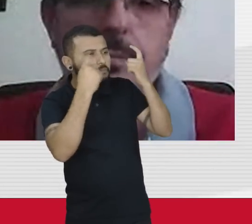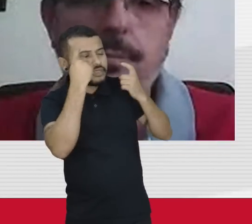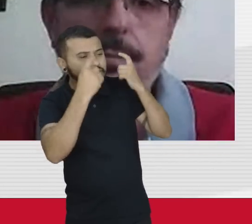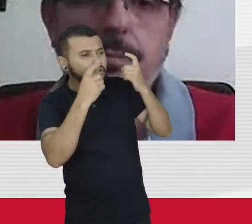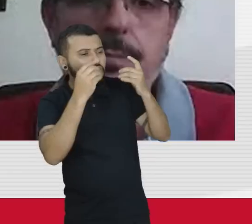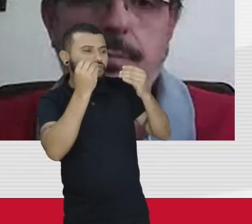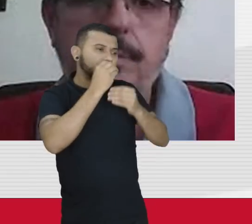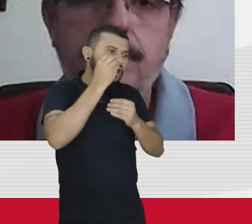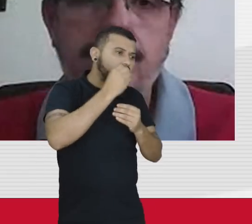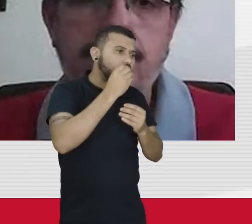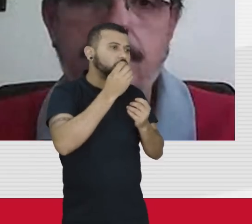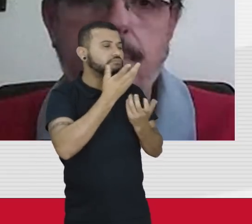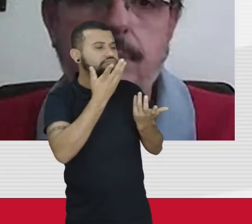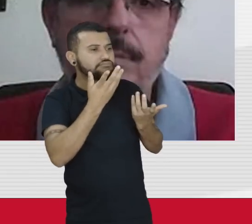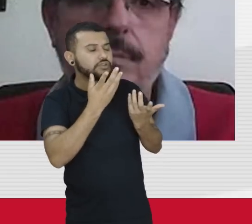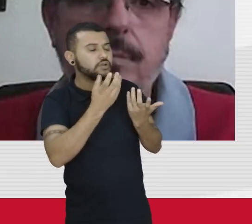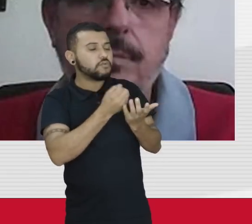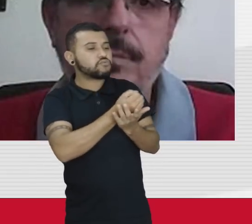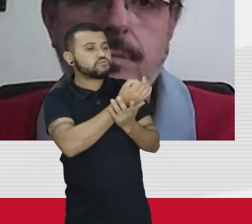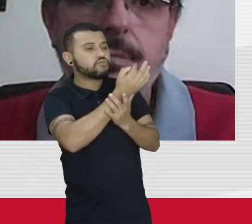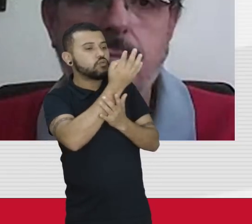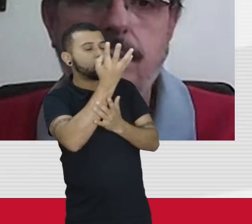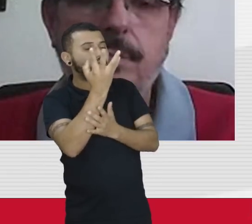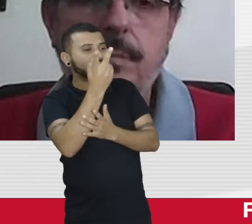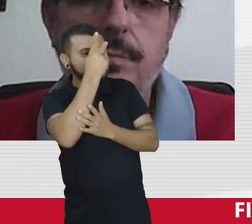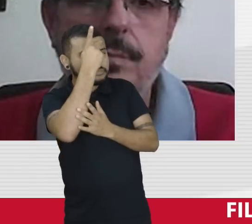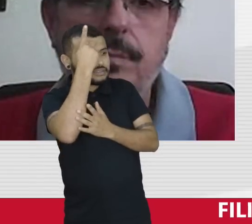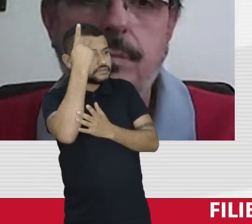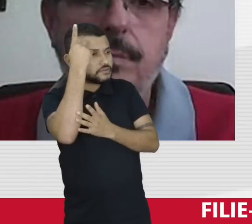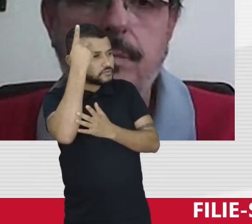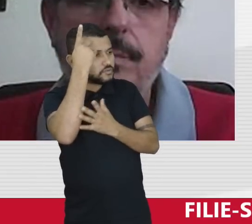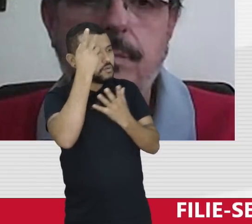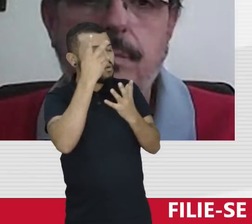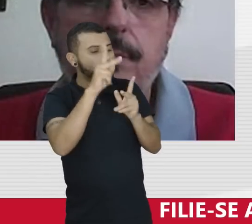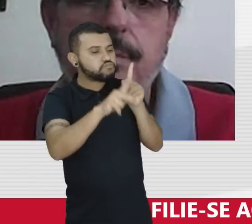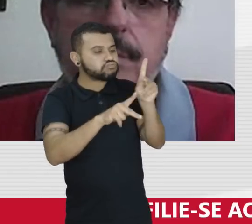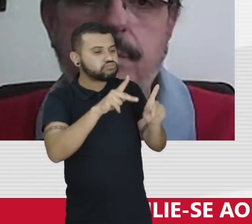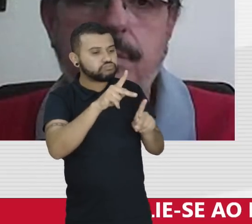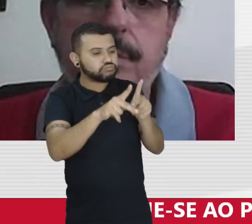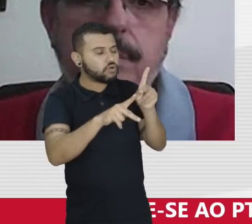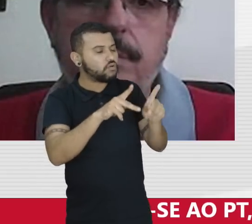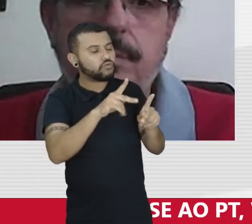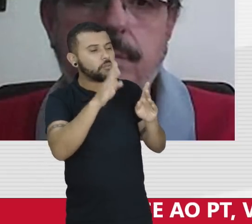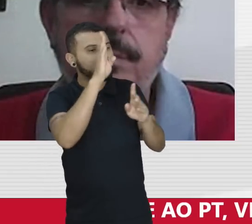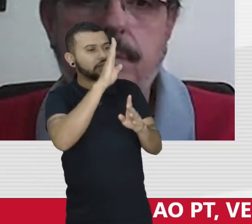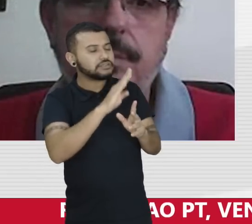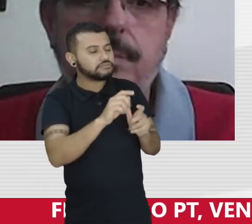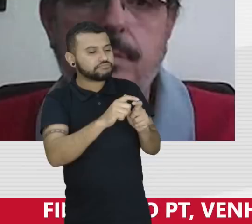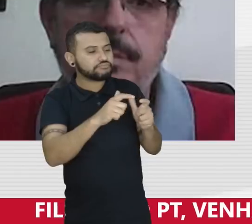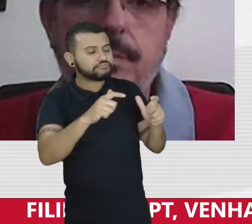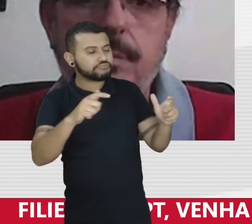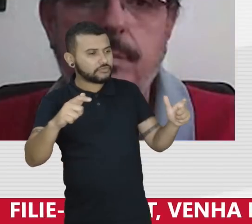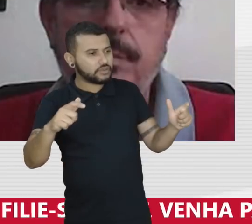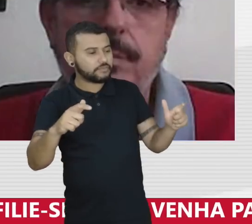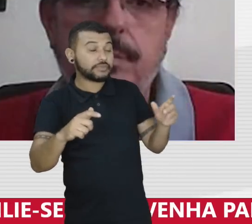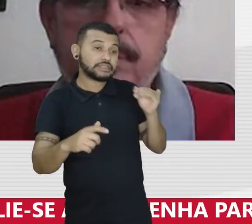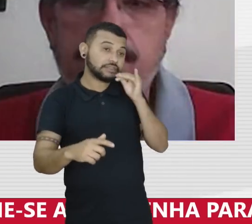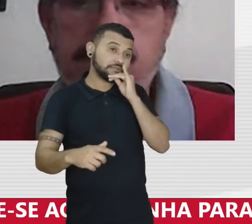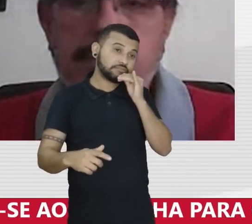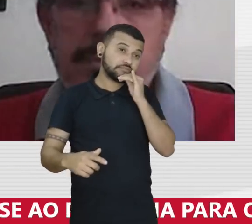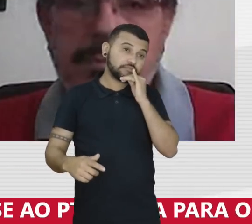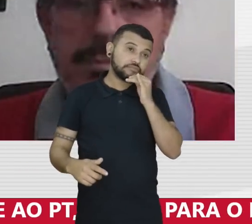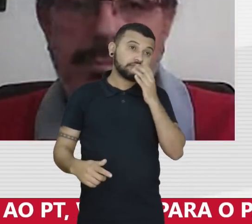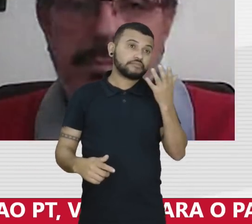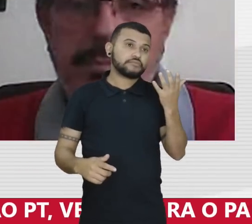desse absurdo número do crescimento da população no Brasil? Quer dizer, assim, o número